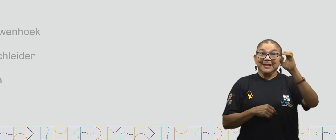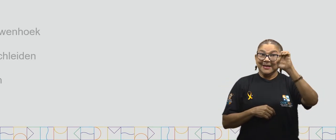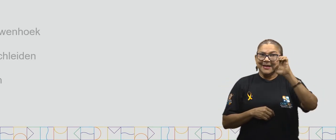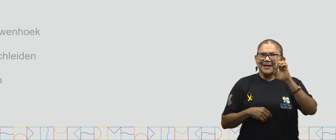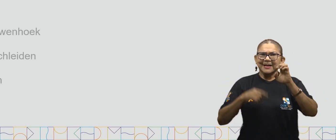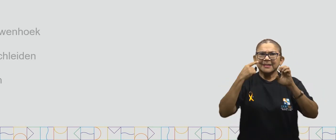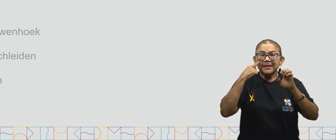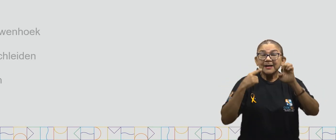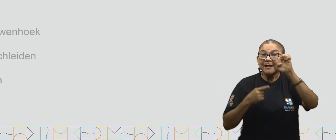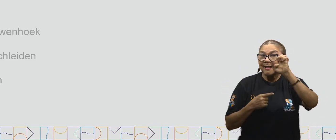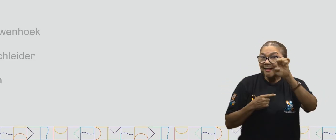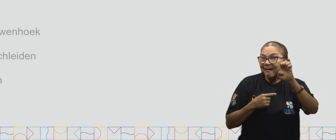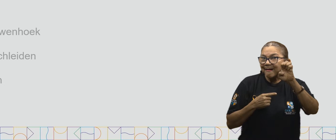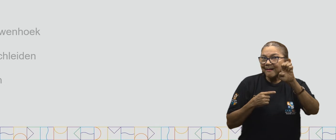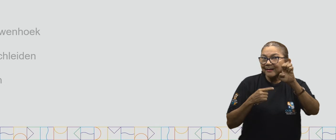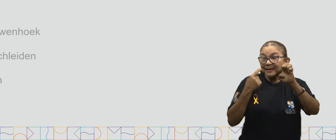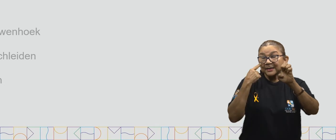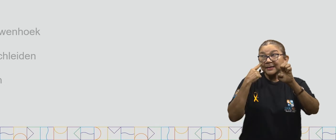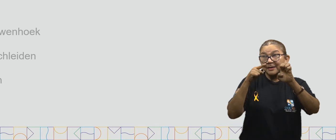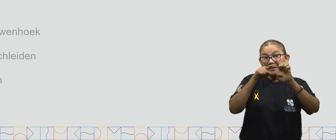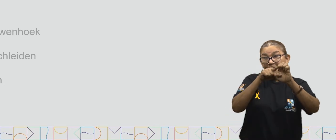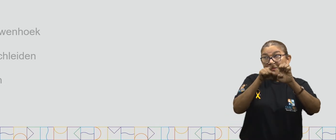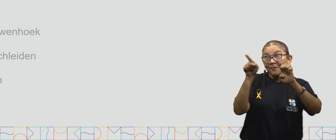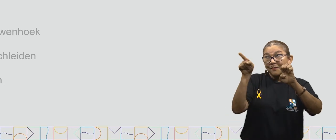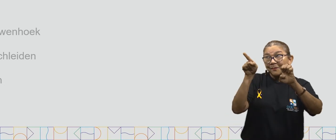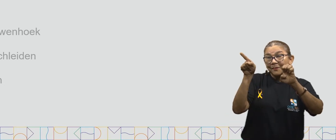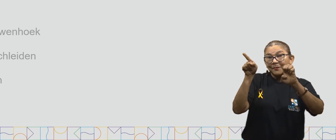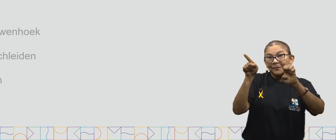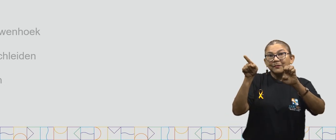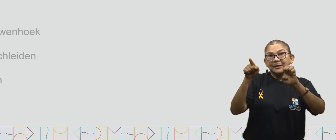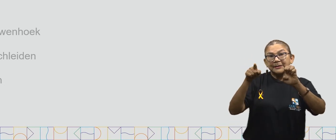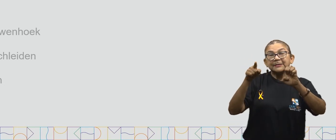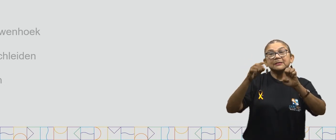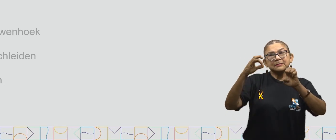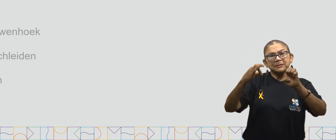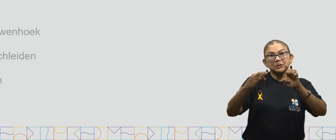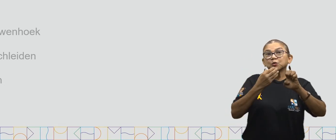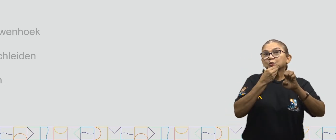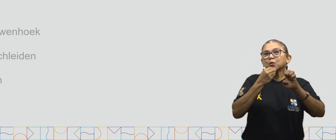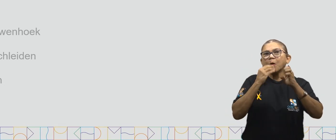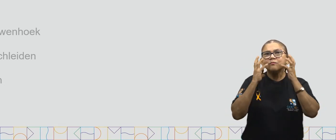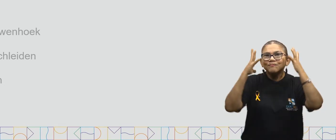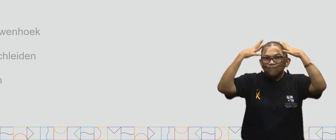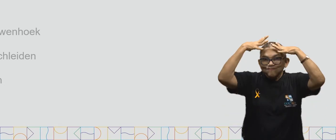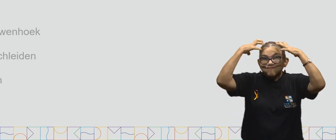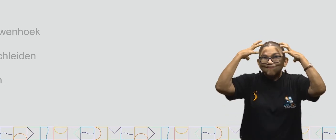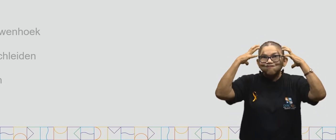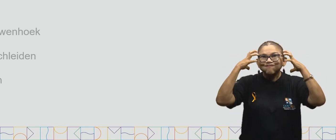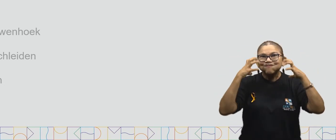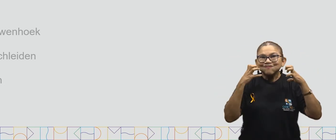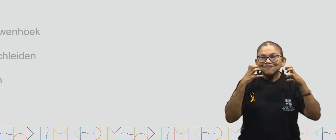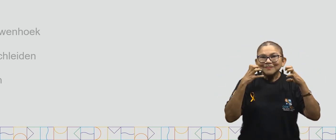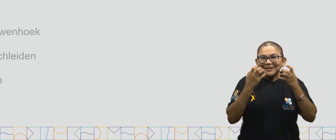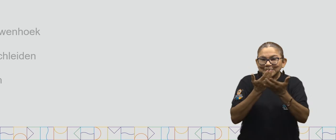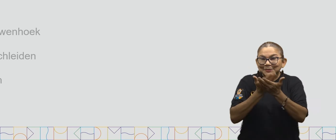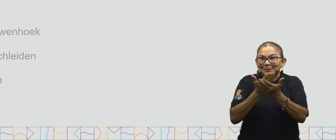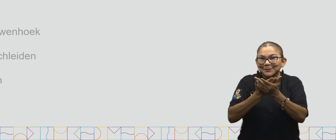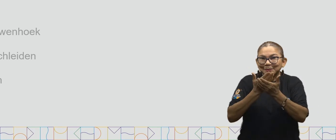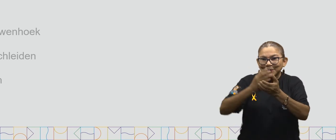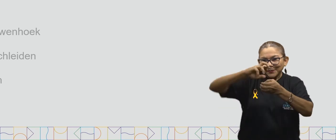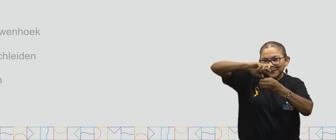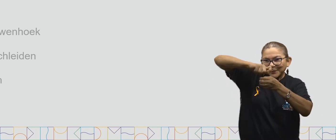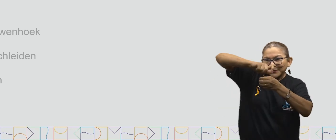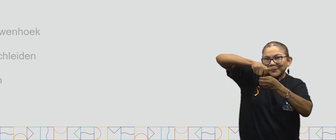Letra E. Quem primeiro utilizou esse termo célula foi Robert Hooke, estudando